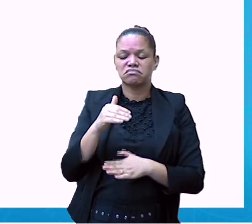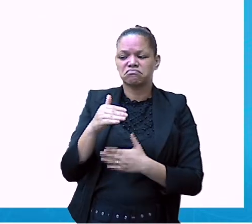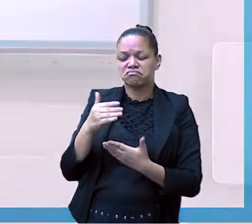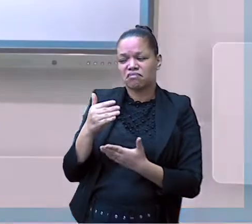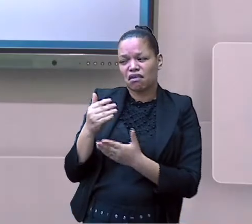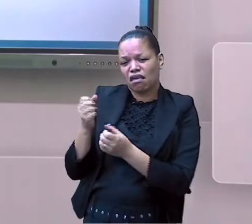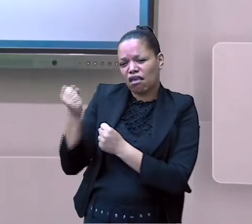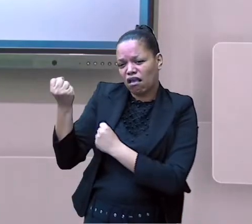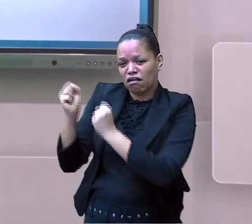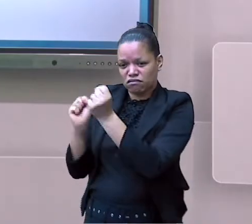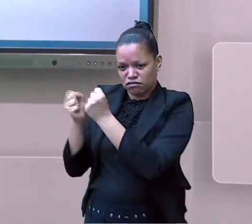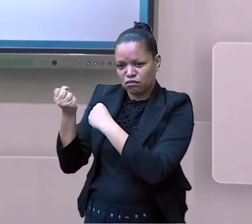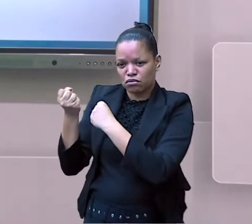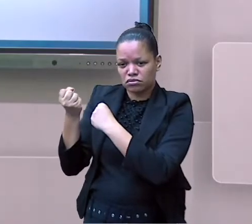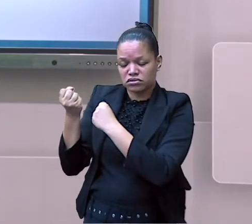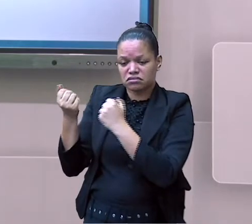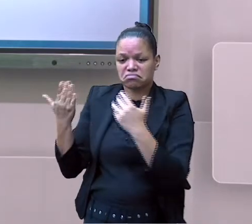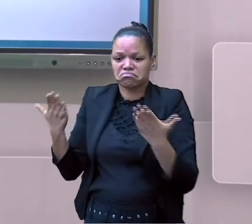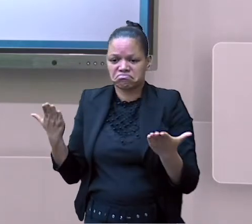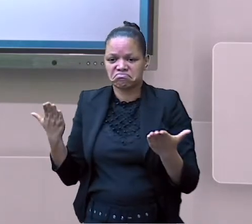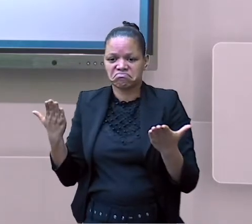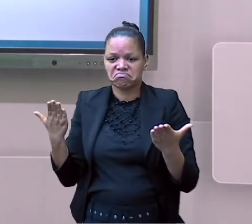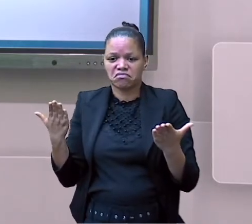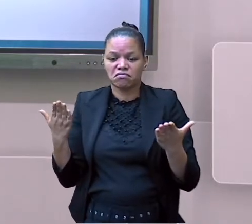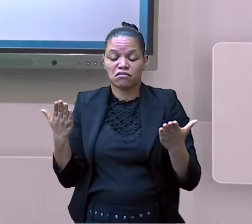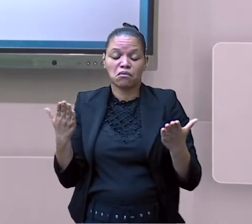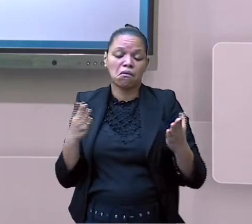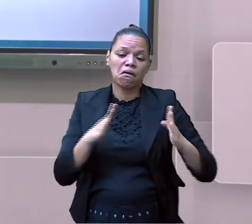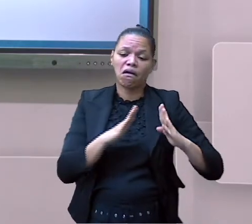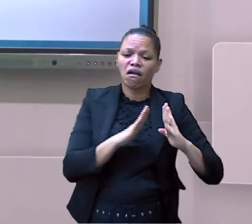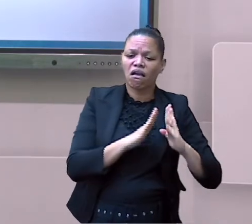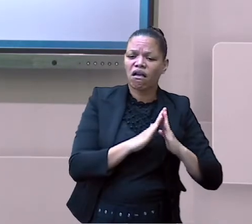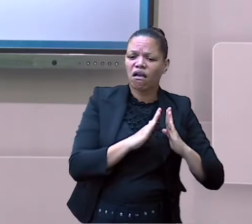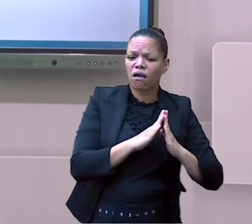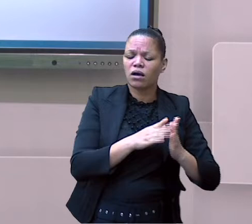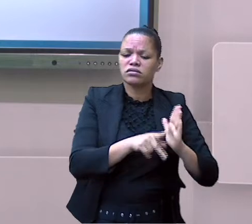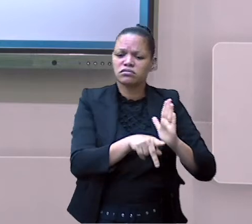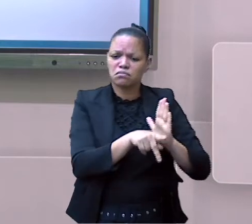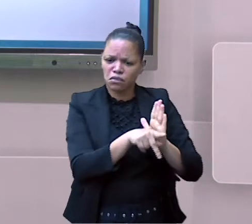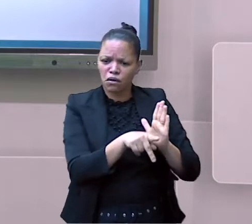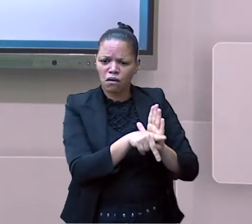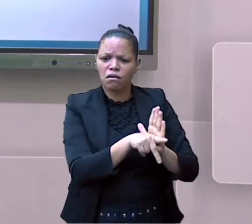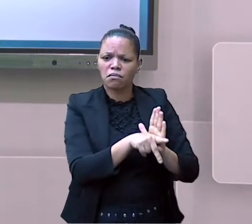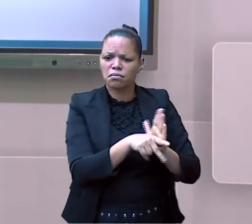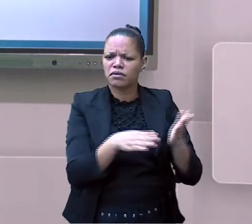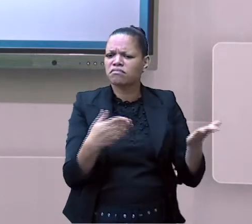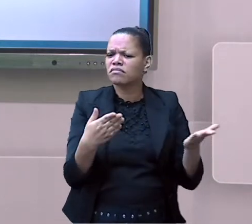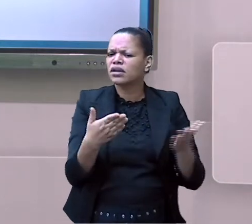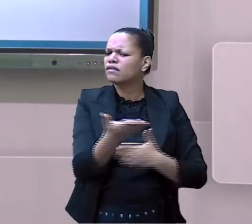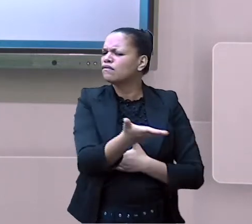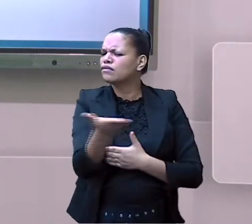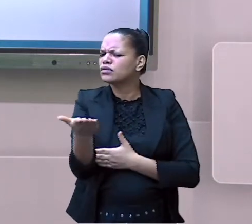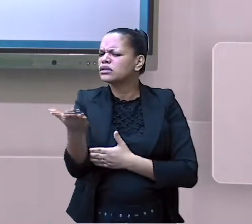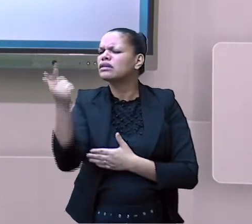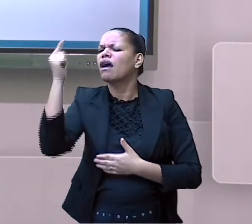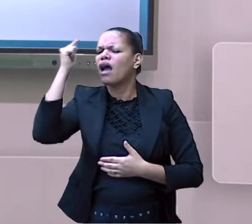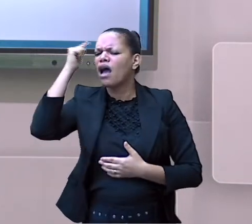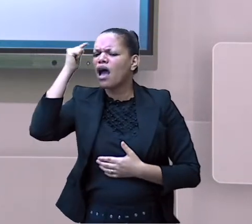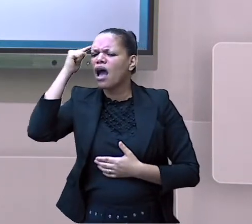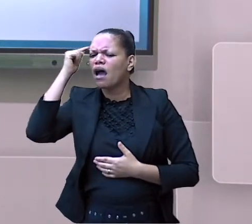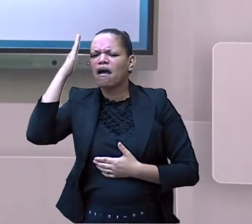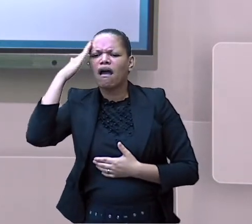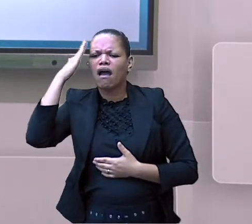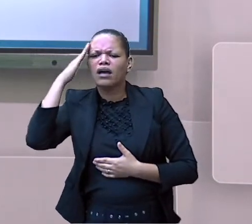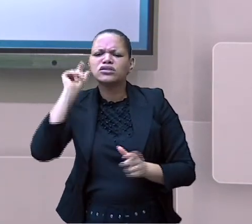aula de número 34, lá nós falamos sobre o texto de opinião. Agora nós vamos usar o mesmo recurso